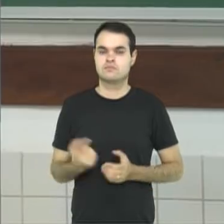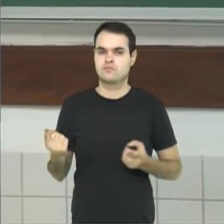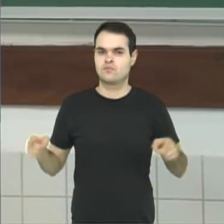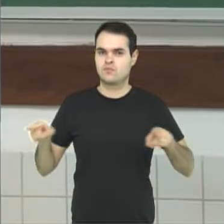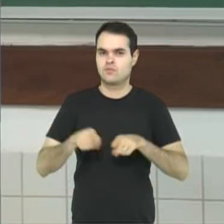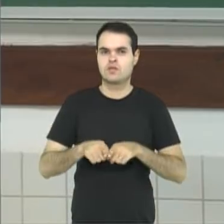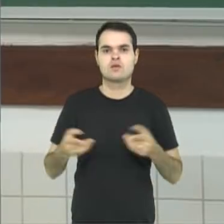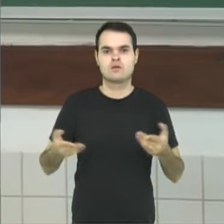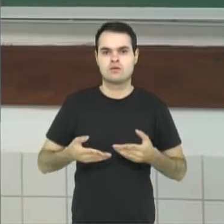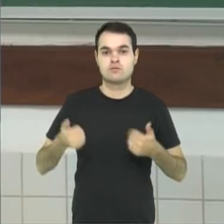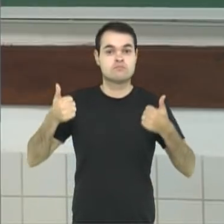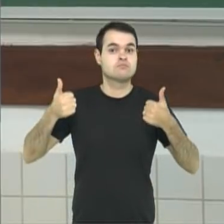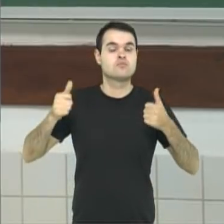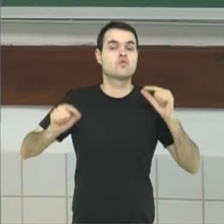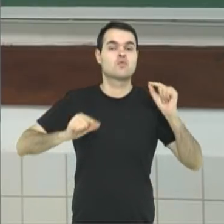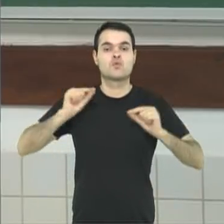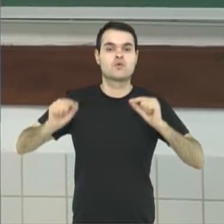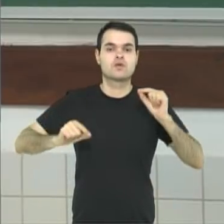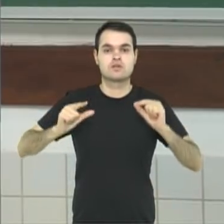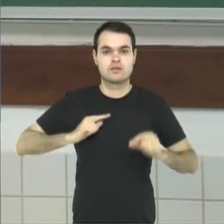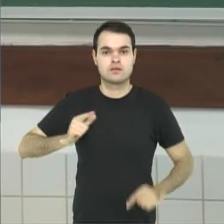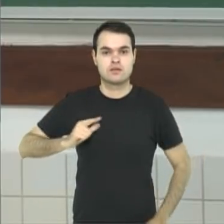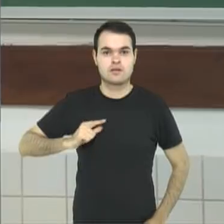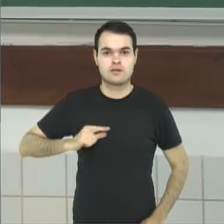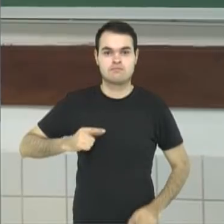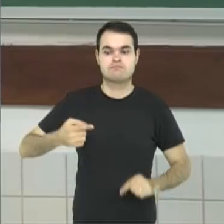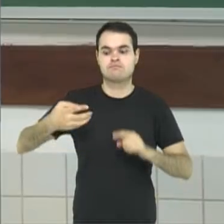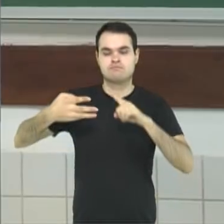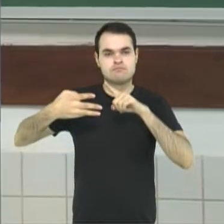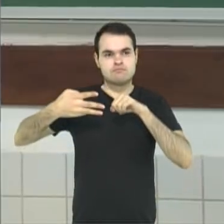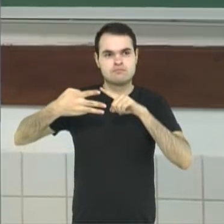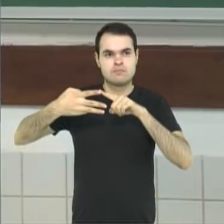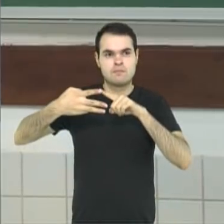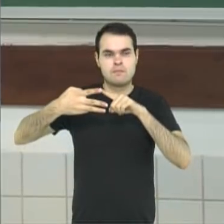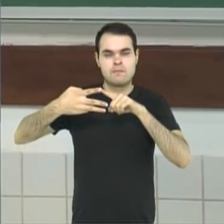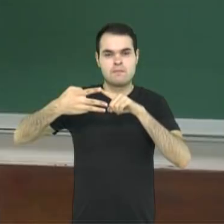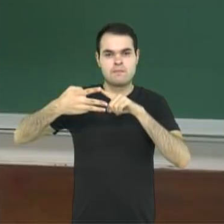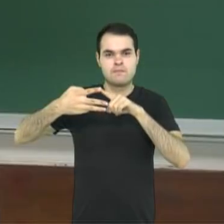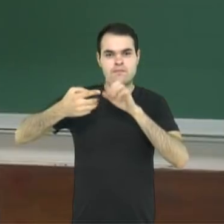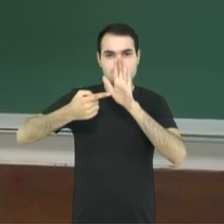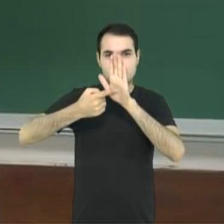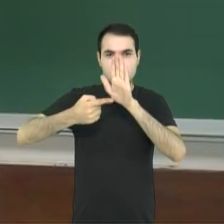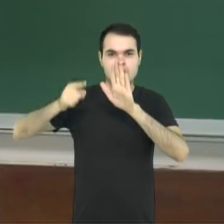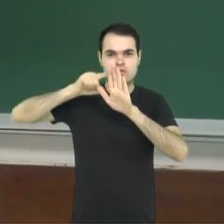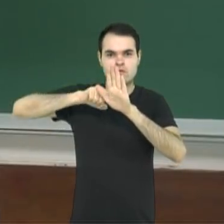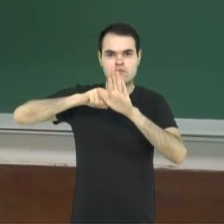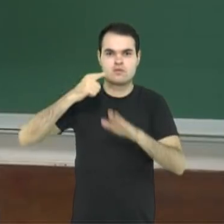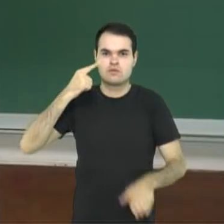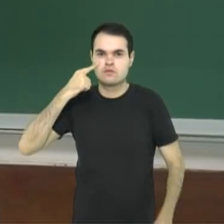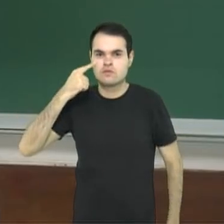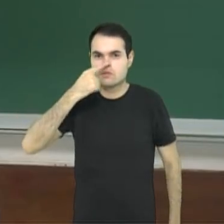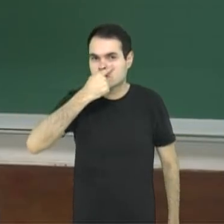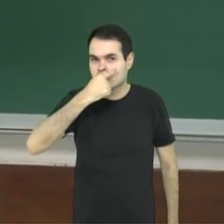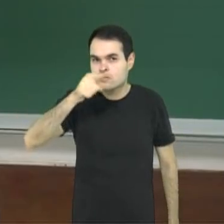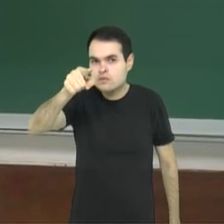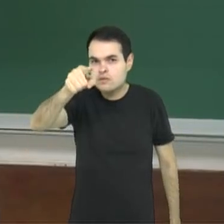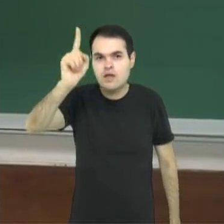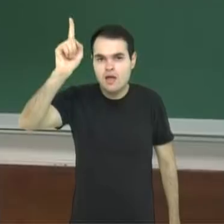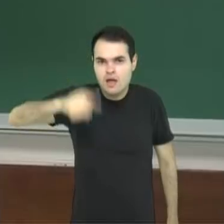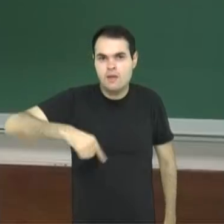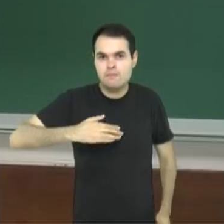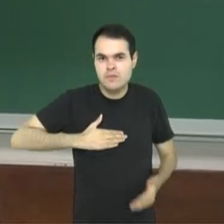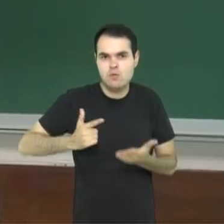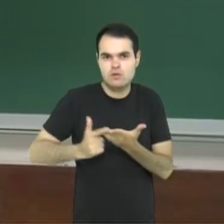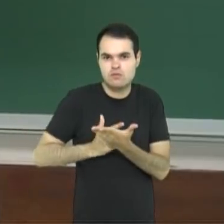retornando, o pessoal acertou quem considerou que nós temos uma metáfora, né? Teus olhos são meus livros. Né? Quando